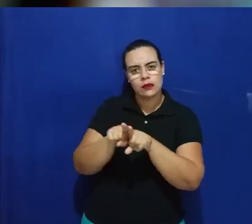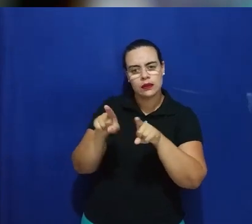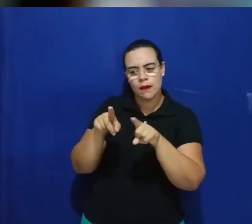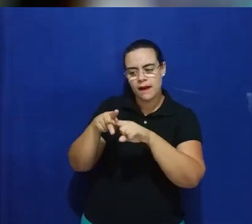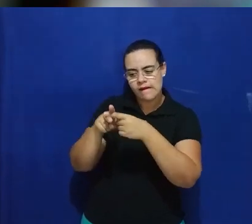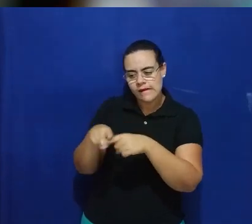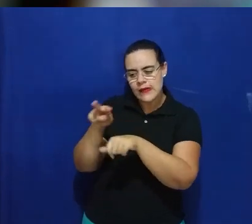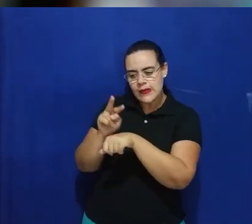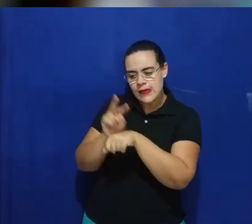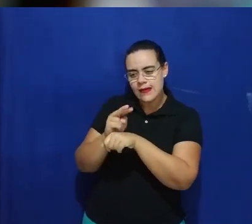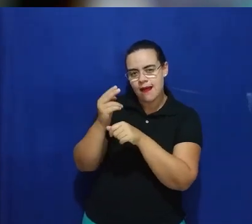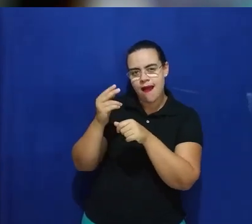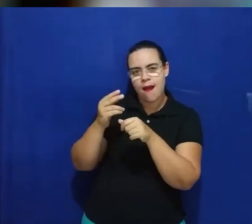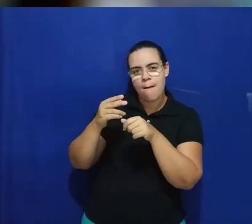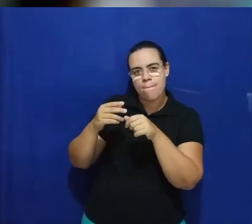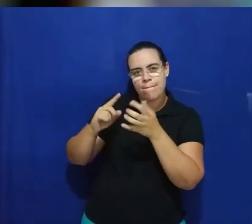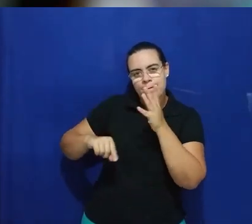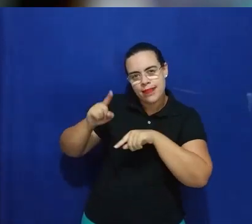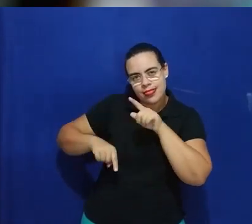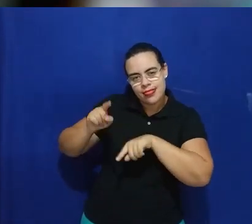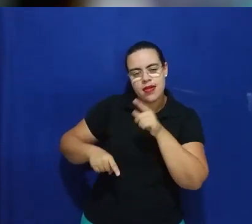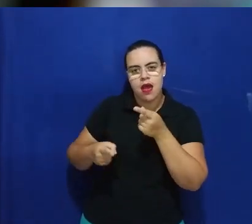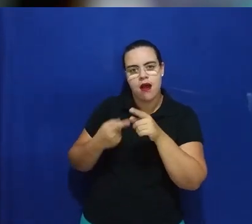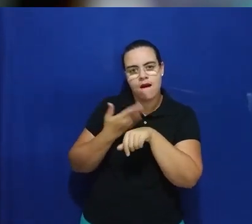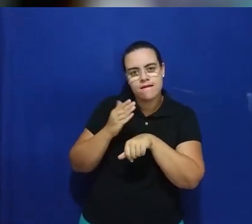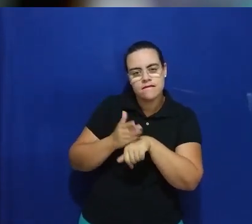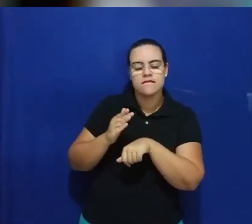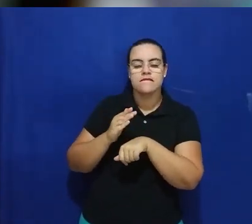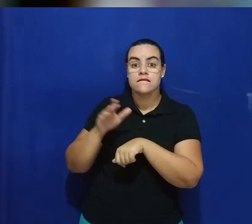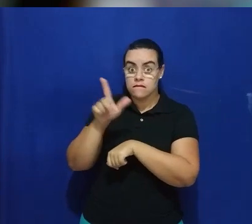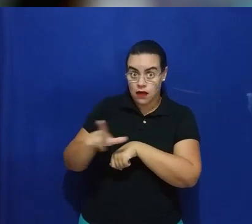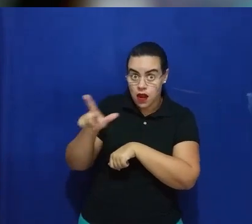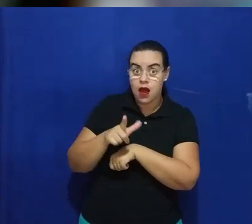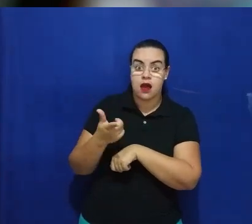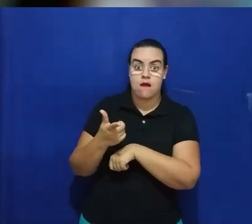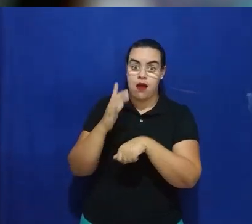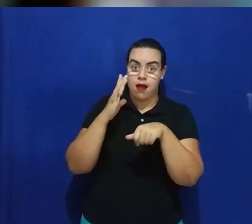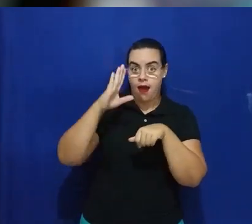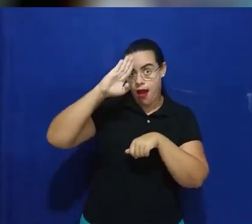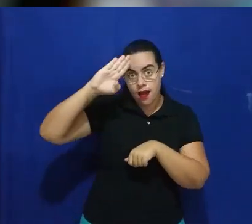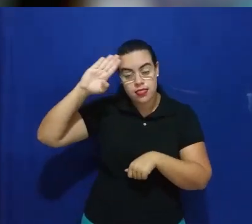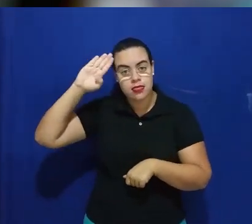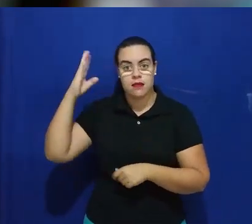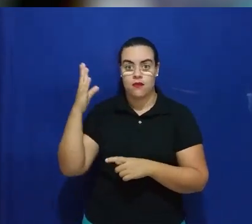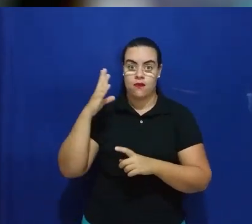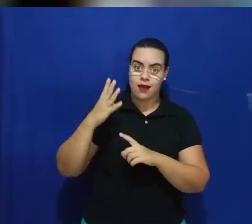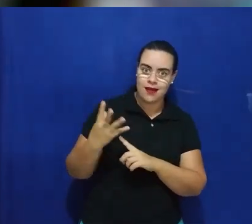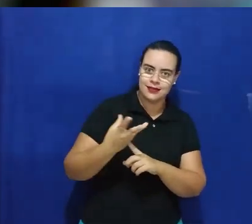de apresentação de ensaios literários, acadêmicos e artísticos, palestras,